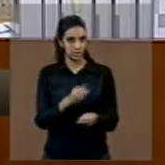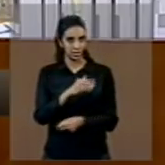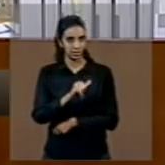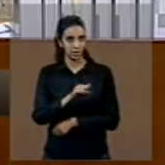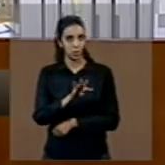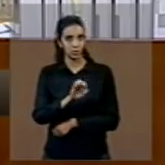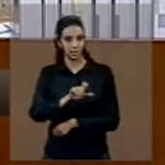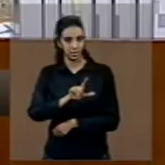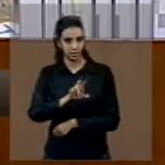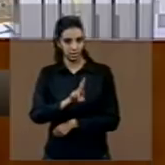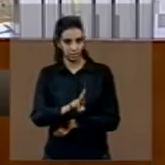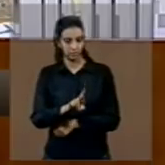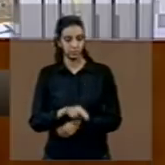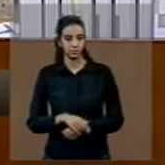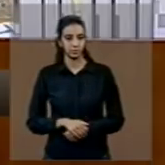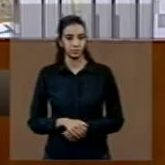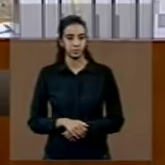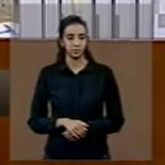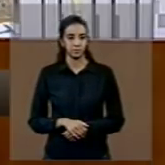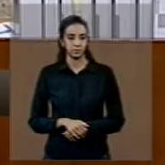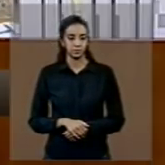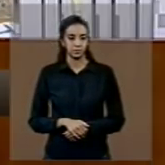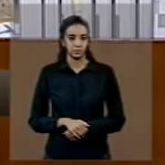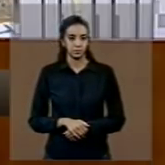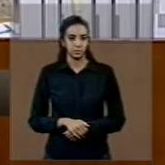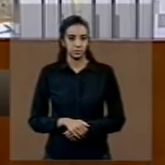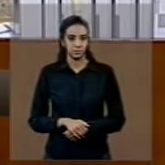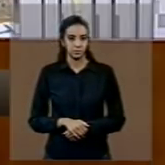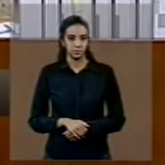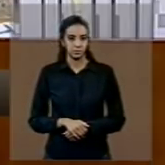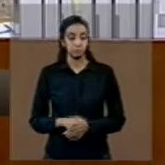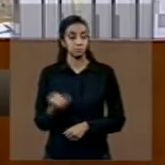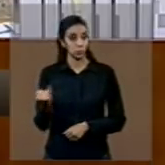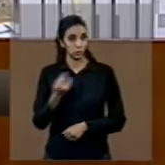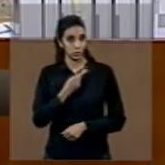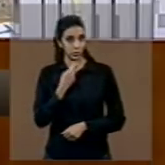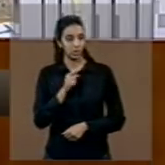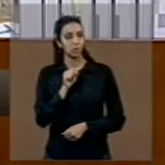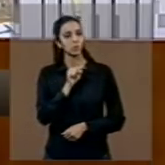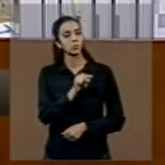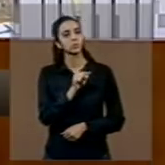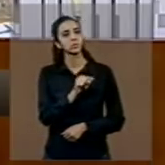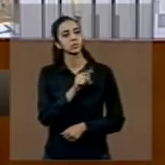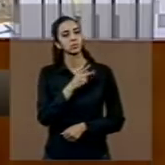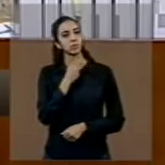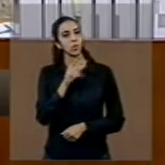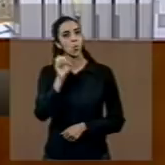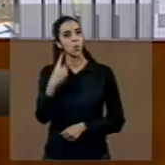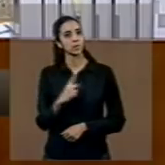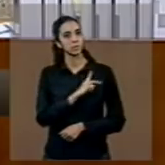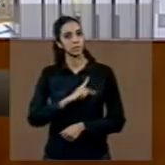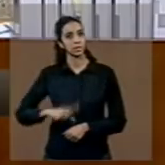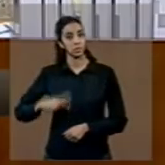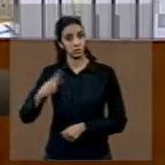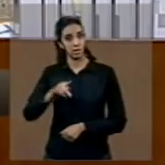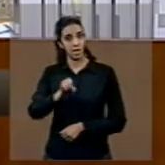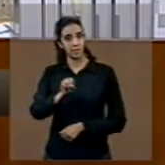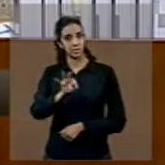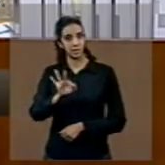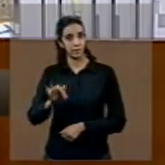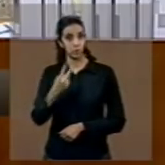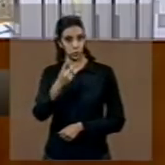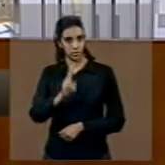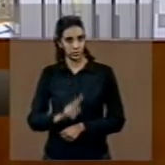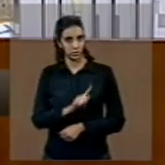cautelar. Não poderia deixar de registrar que Vossa Excelência, ao citar o ex-presidente desta corte, por duas